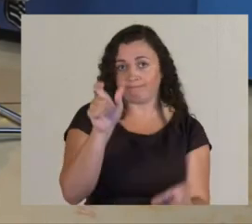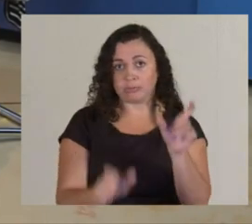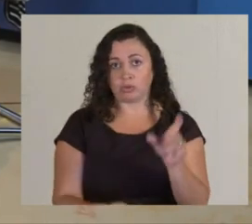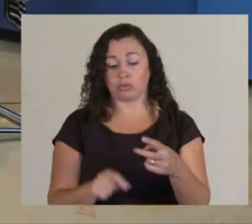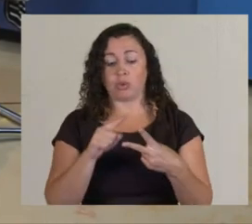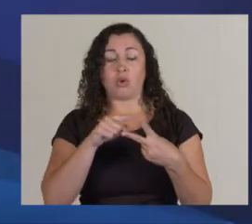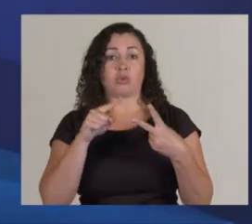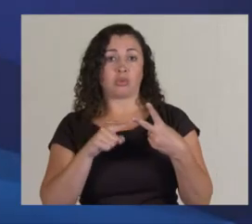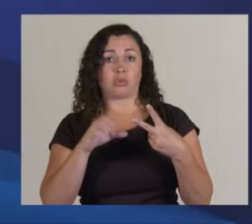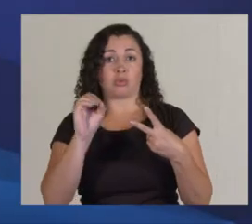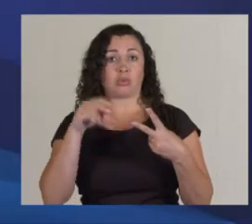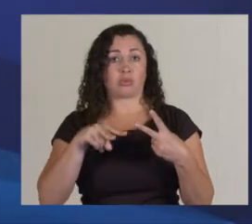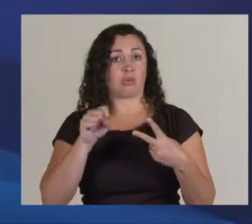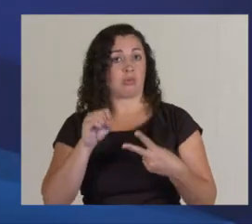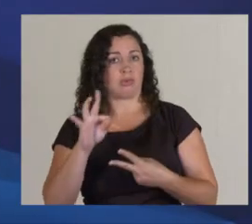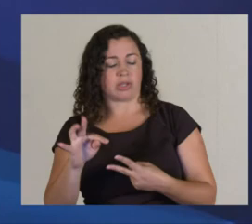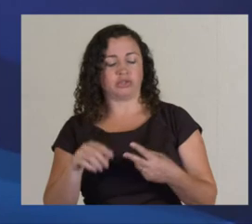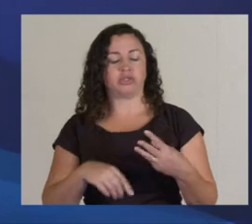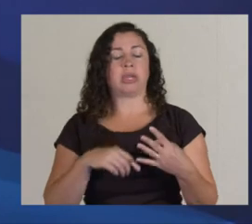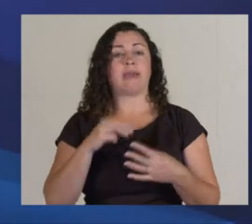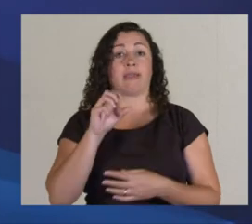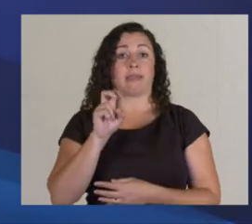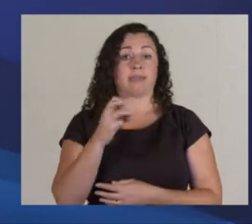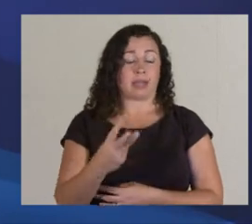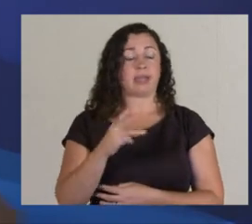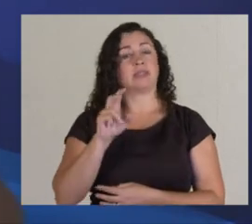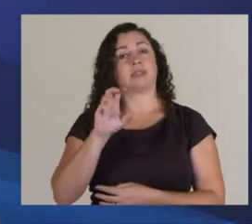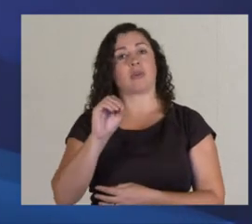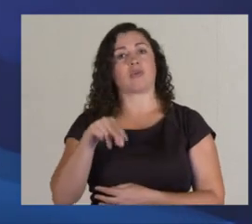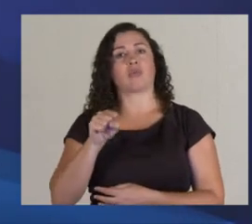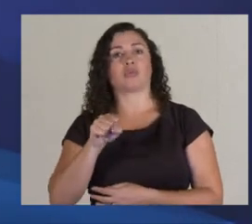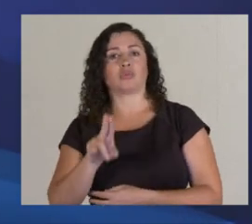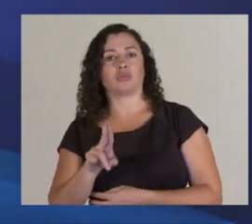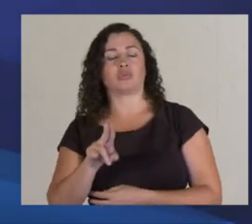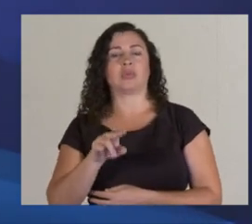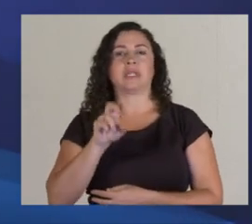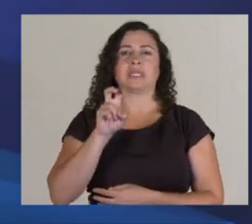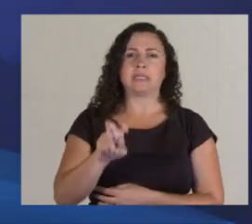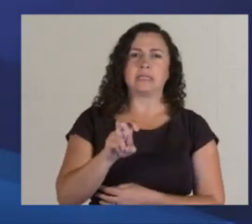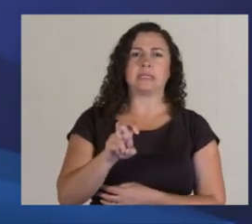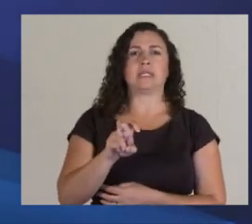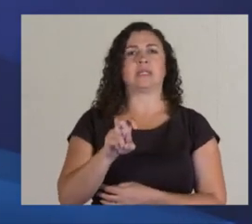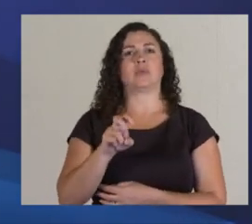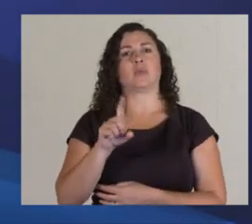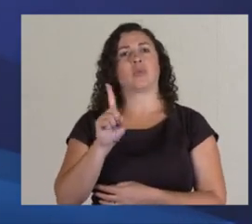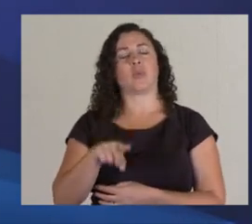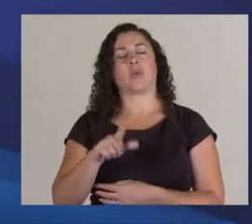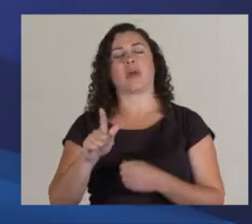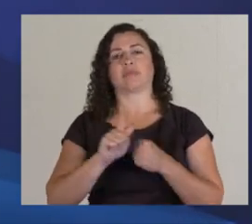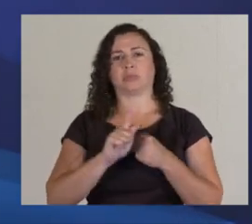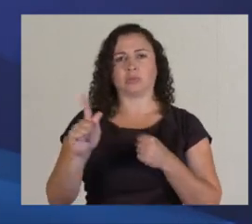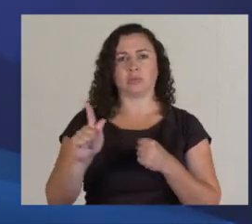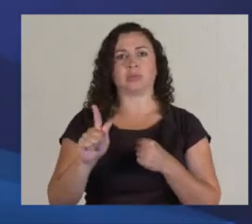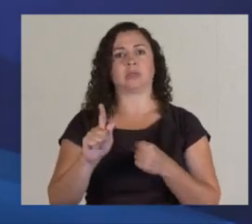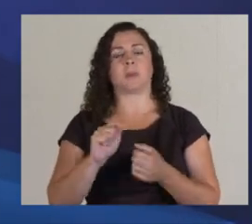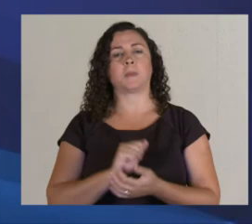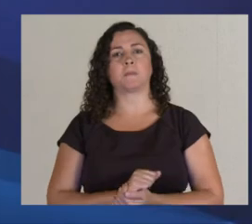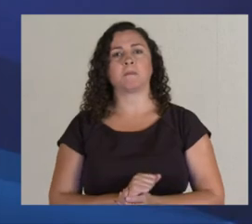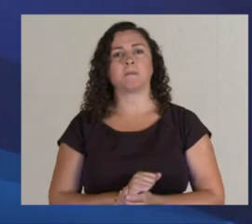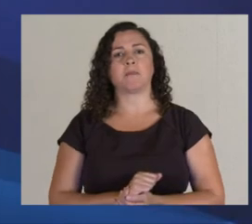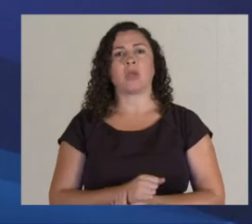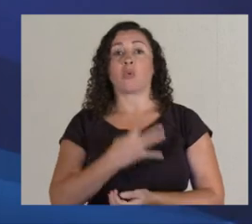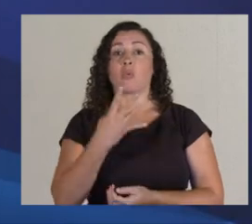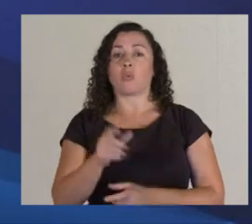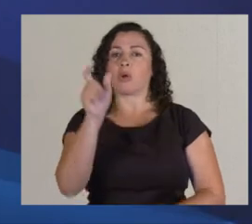13 pessoas, 2 da Convest, 3 do Consul, 5, 1 da graduação, 6,